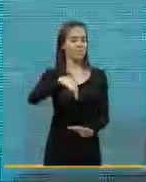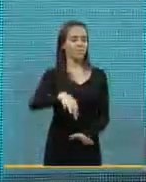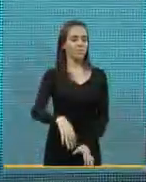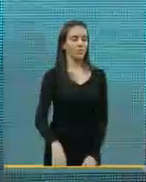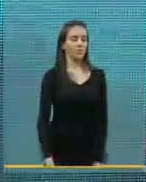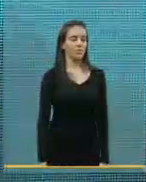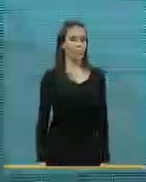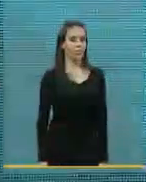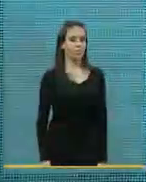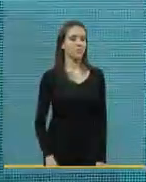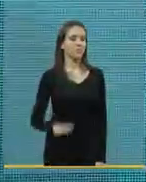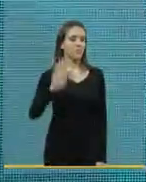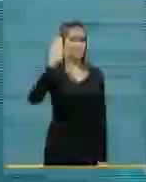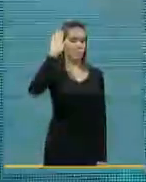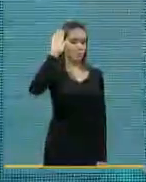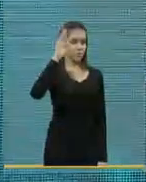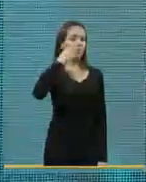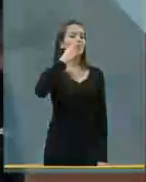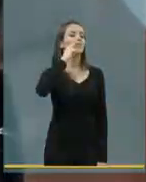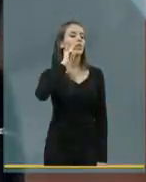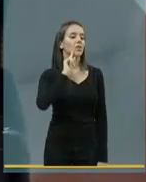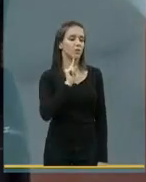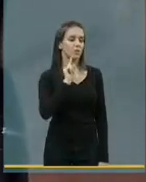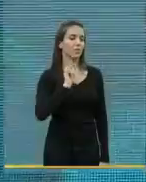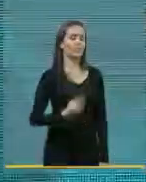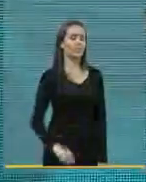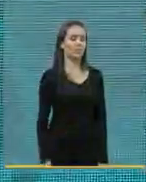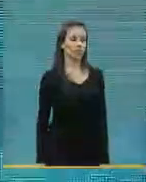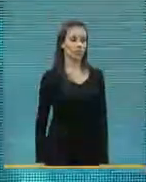é o candidato álvaro dias